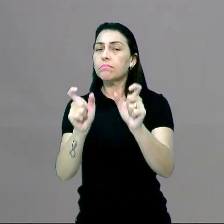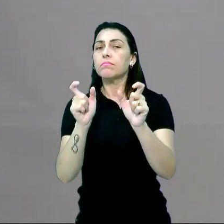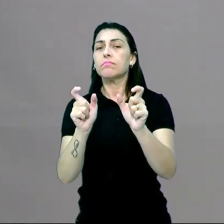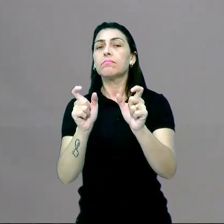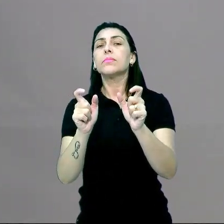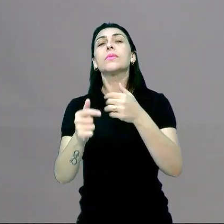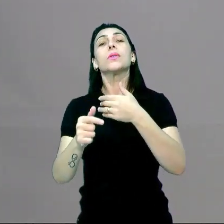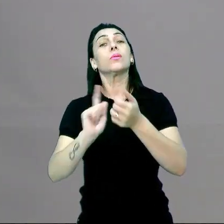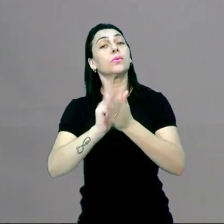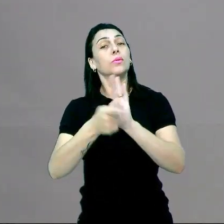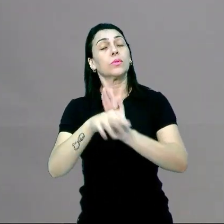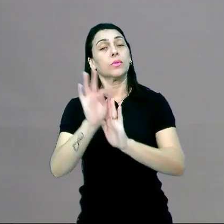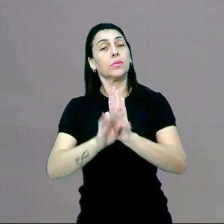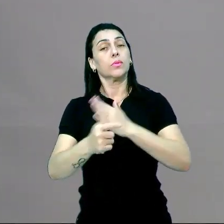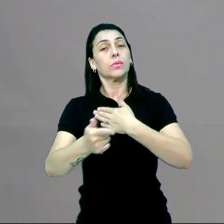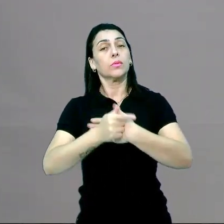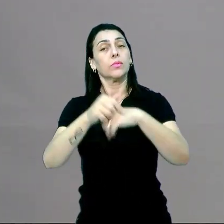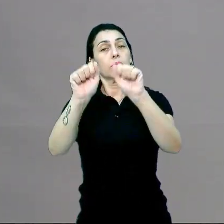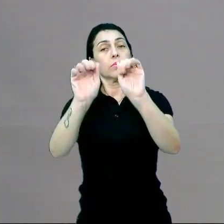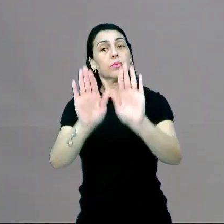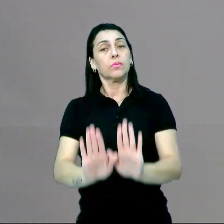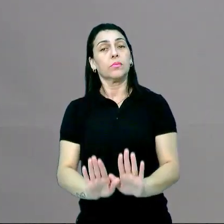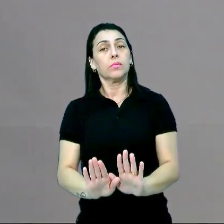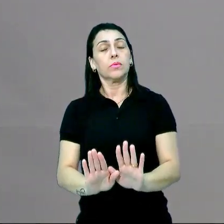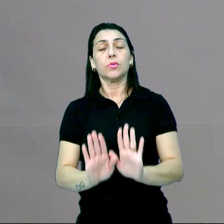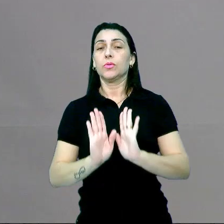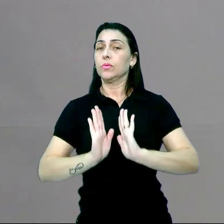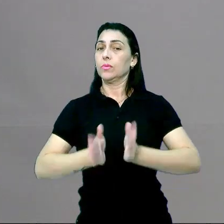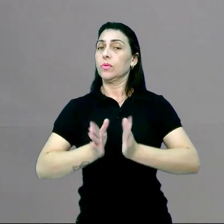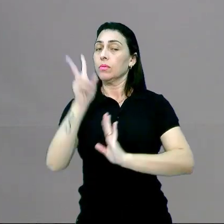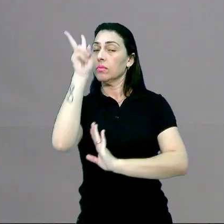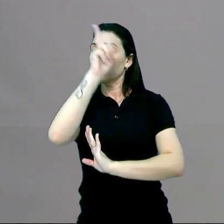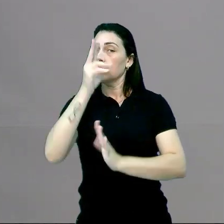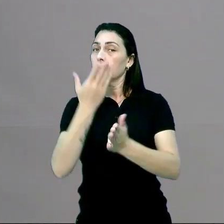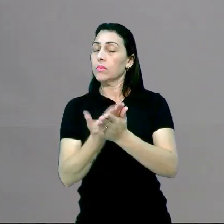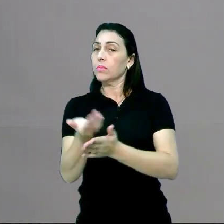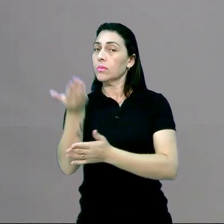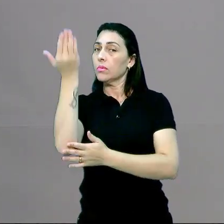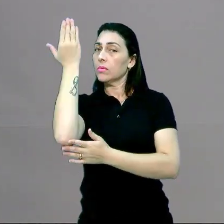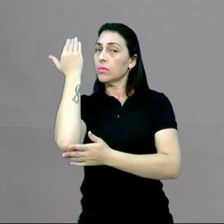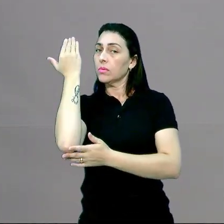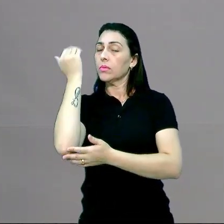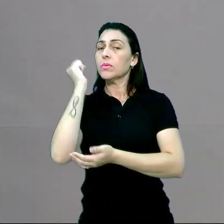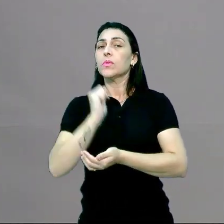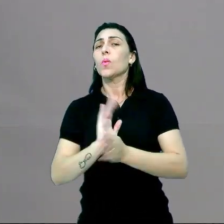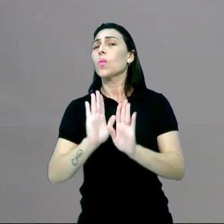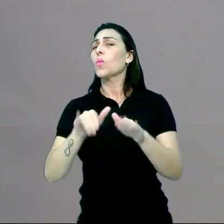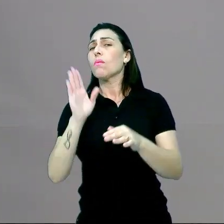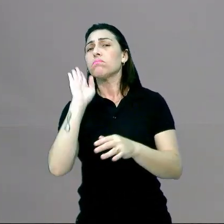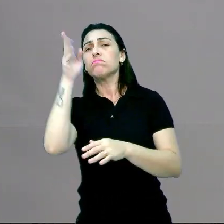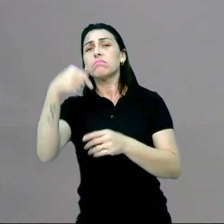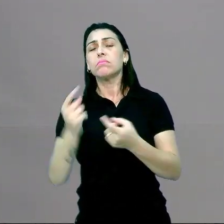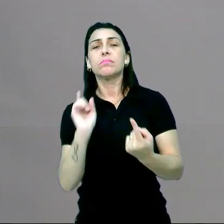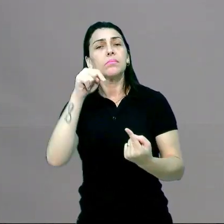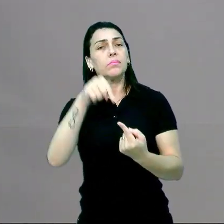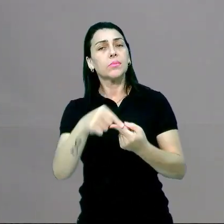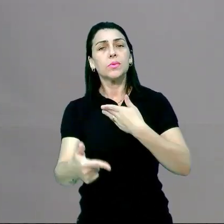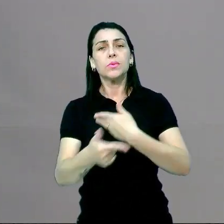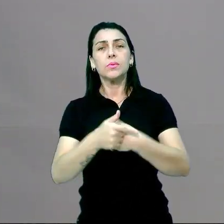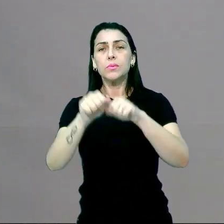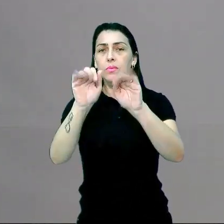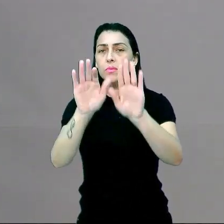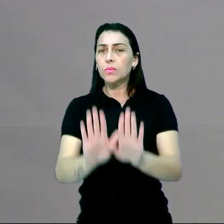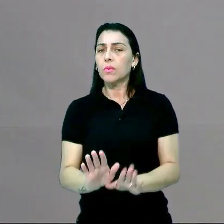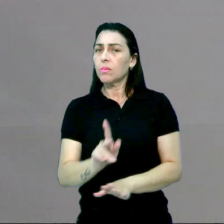um gênero textual chamado cartaz. E aí você já lembra da aula da professora de português. Qual é o principal objetivo de um cartaz,